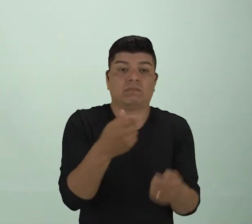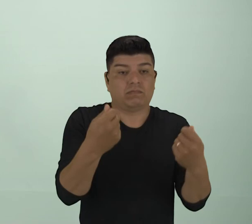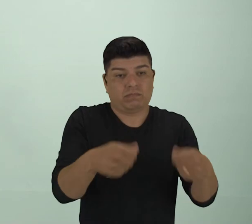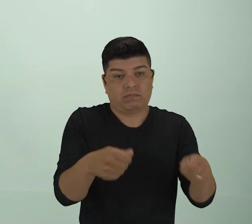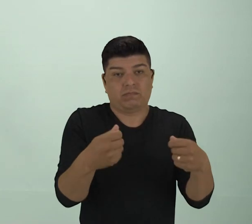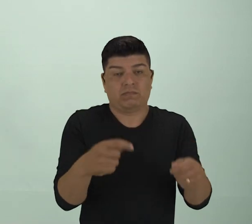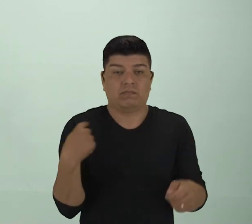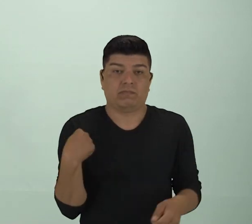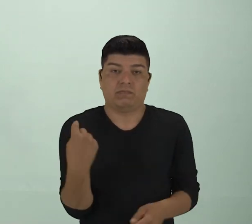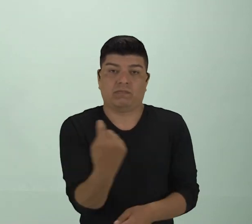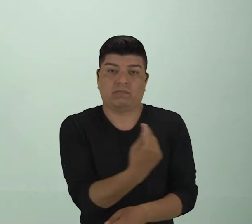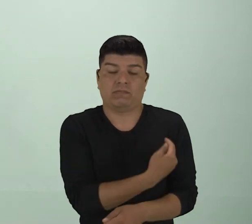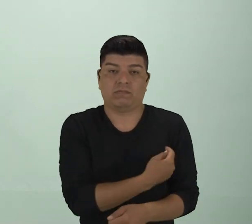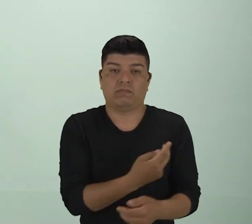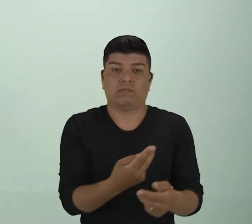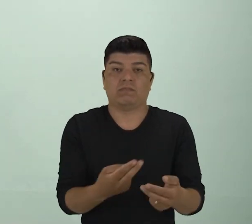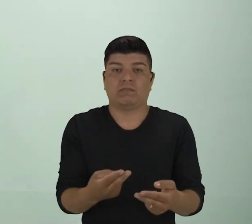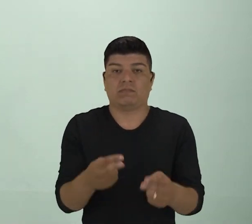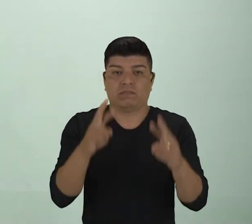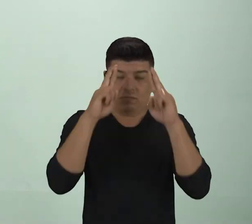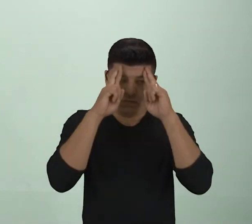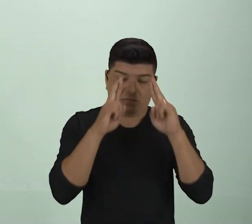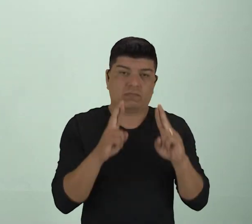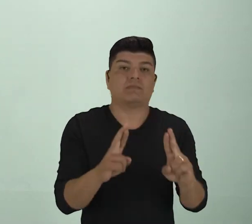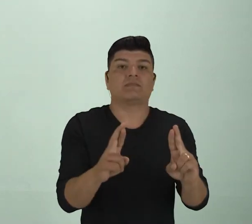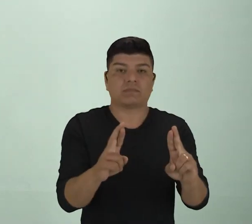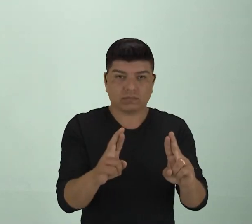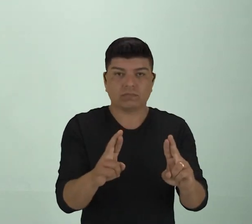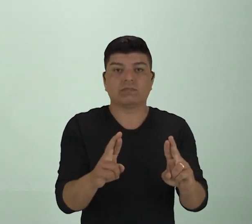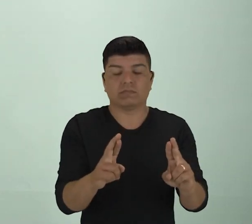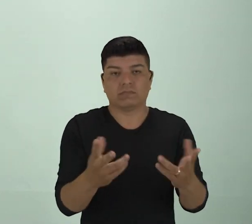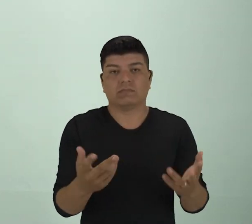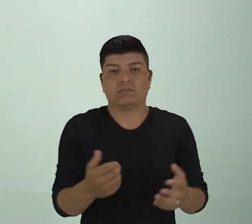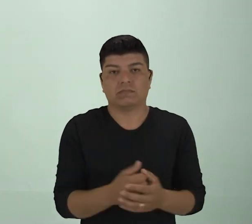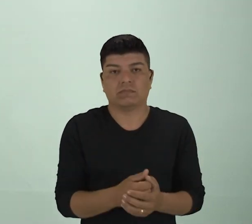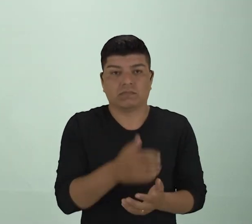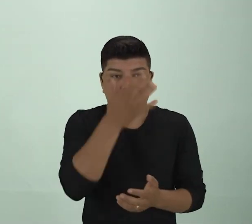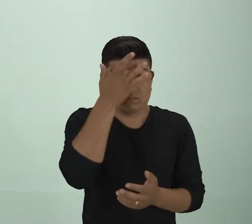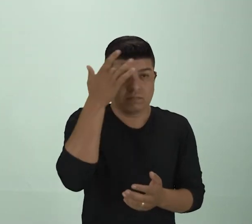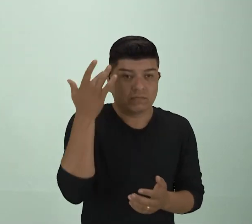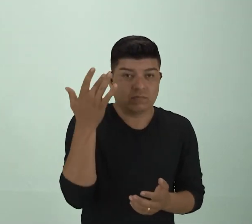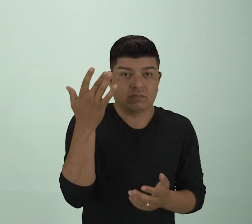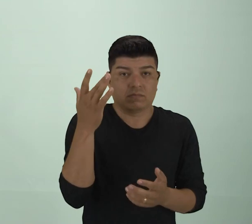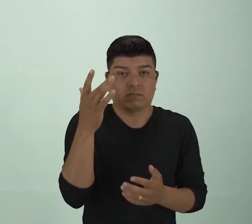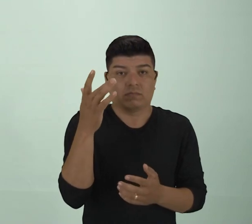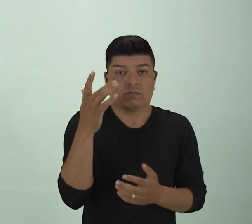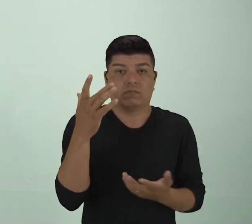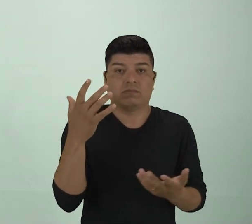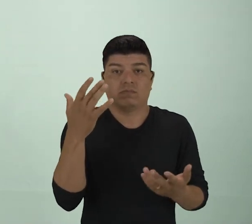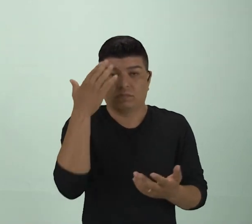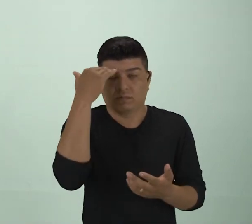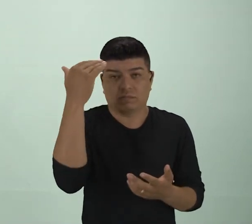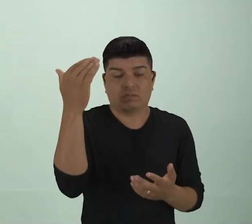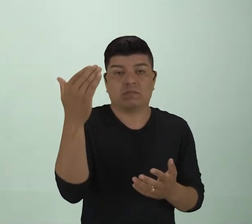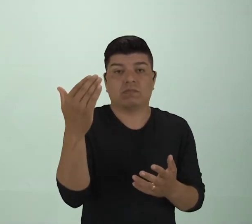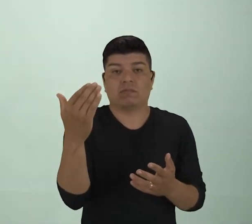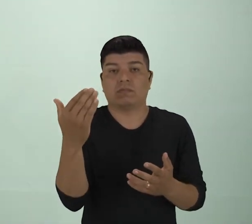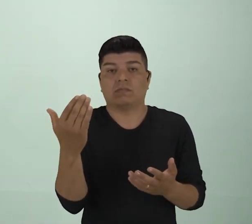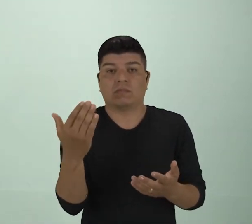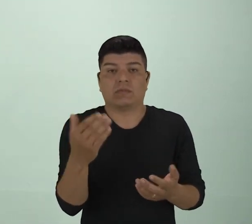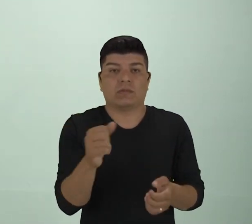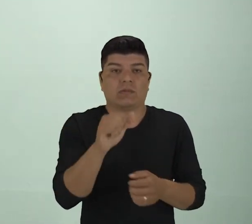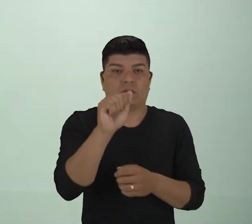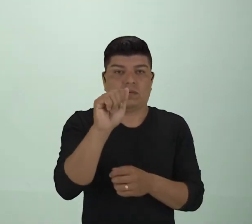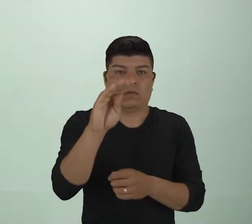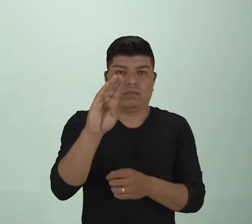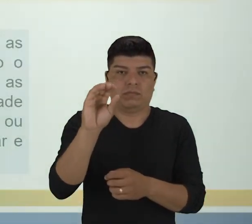respeito. Daí também a denominação ser desses intelectuais de interesses abolicionistas, porque